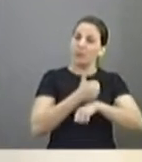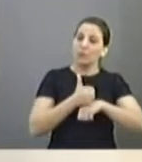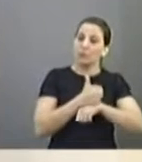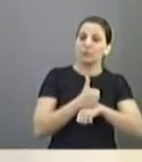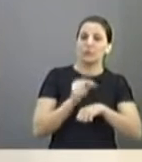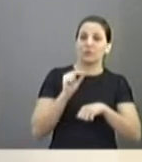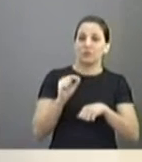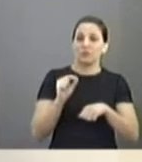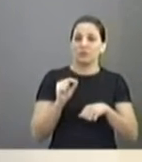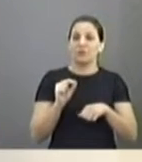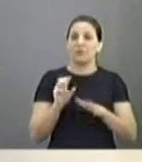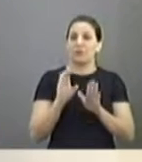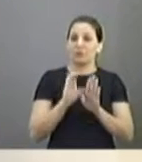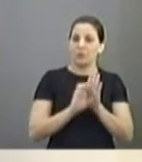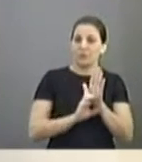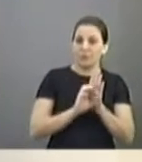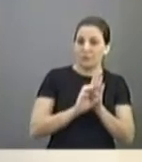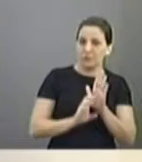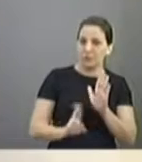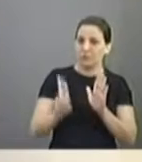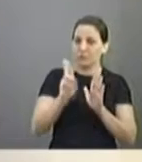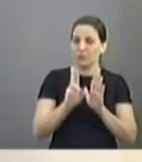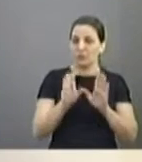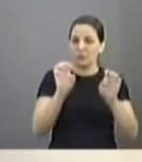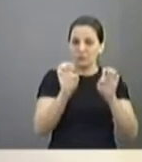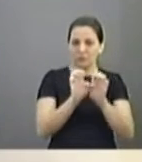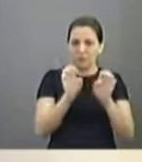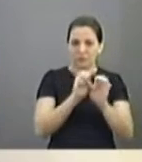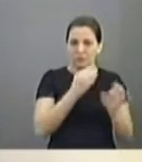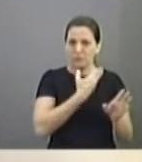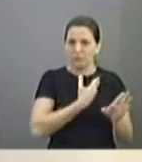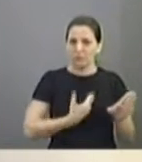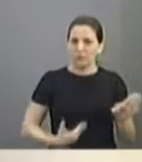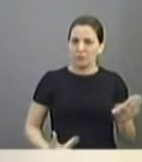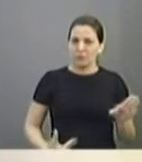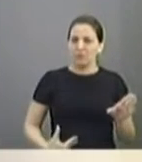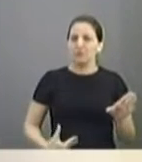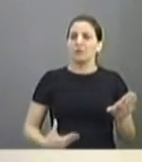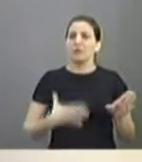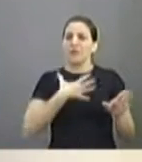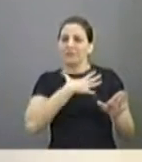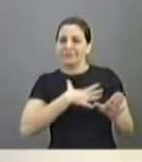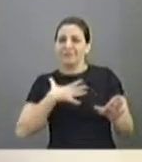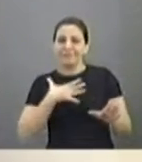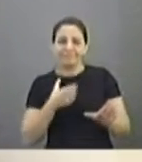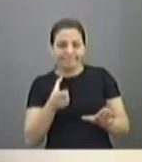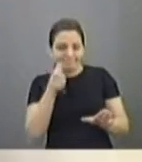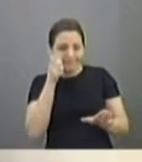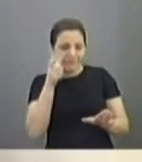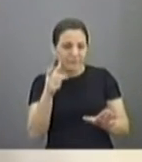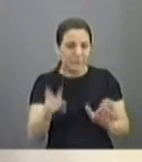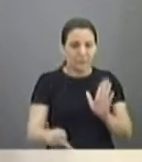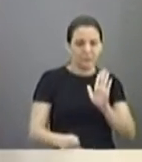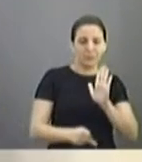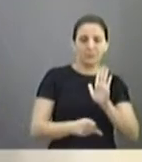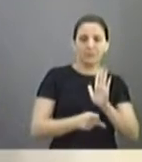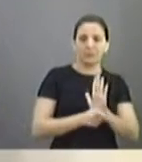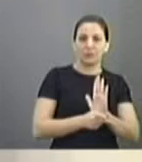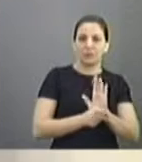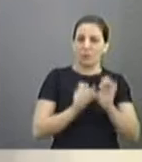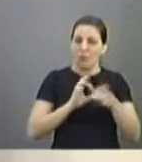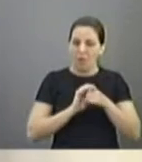comissão, um servidor que usa da estrutura pública ao seu bel prazer e interesse pessoal descaradamente,